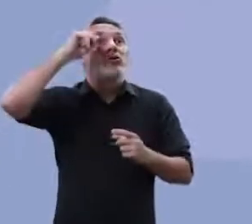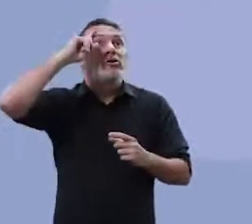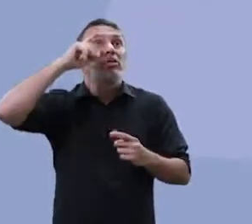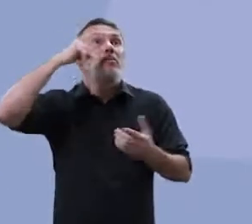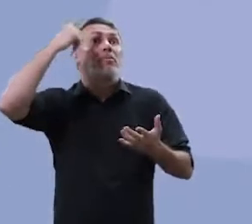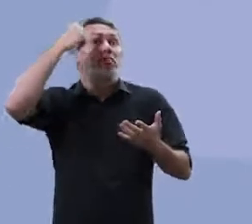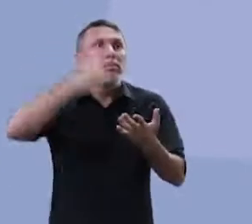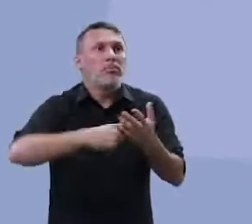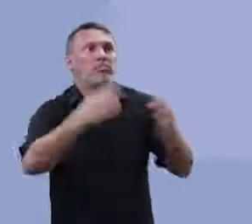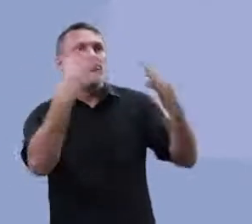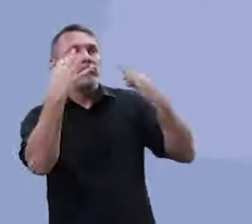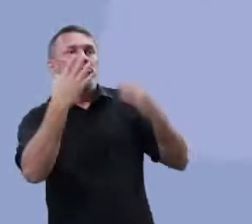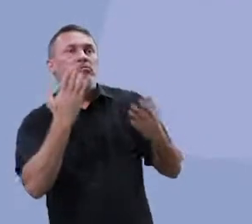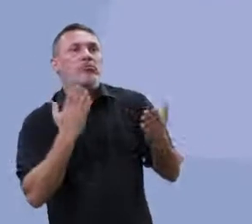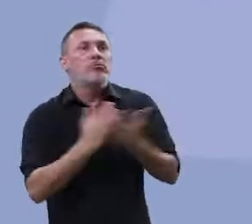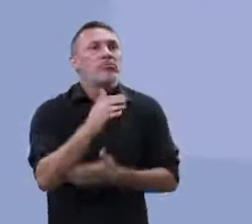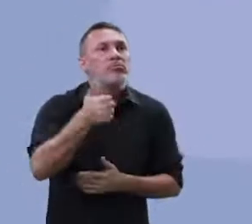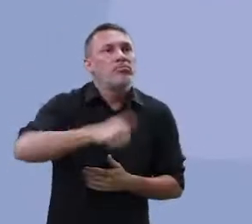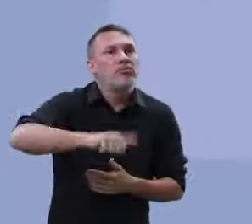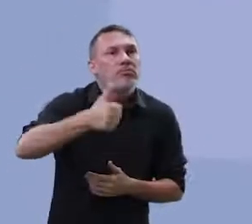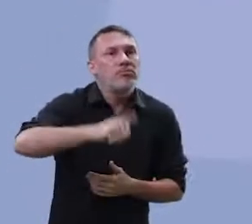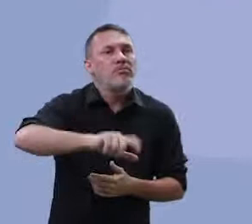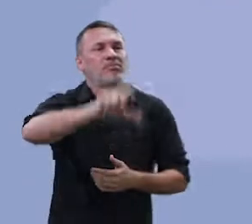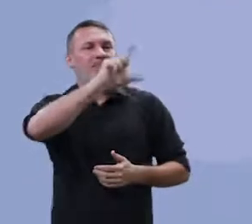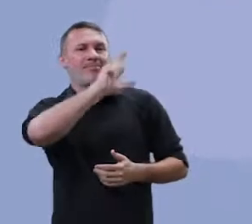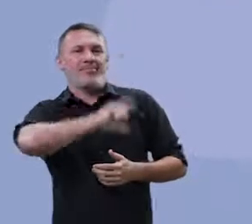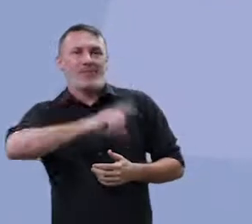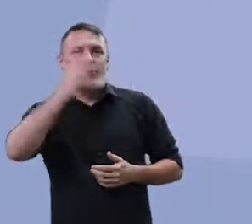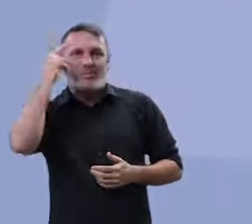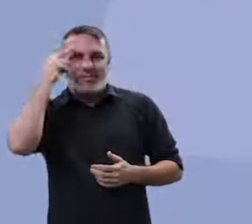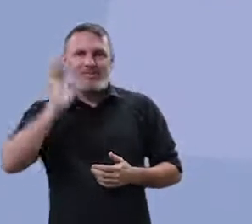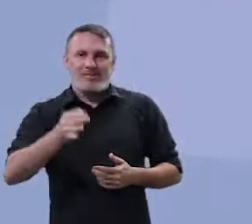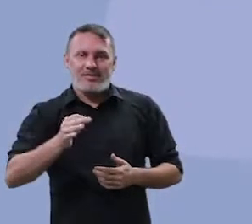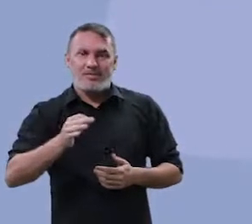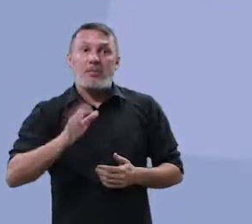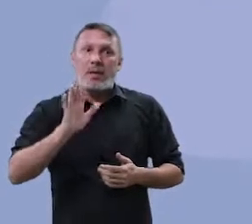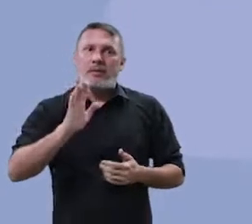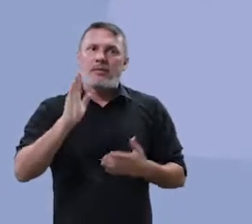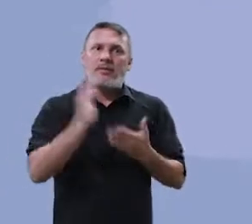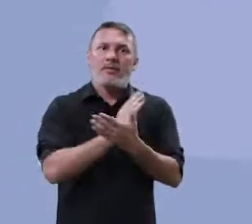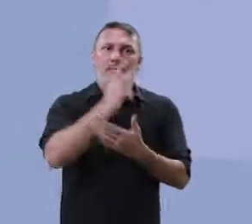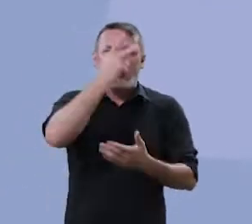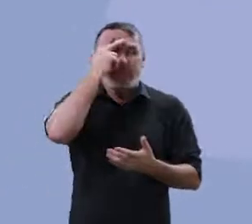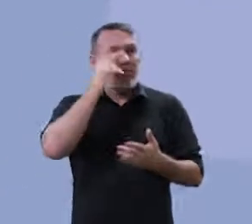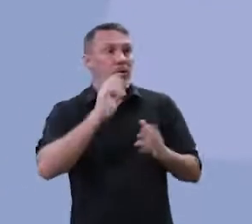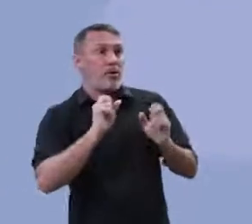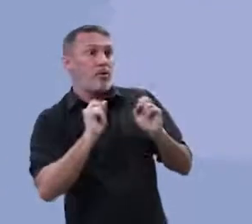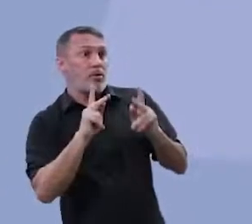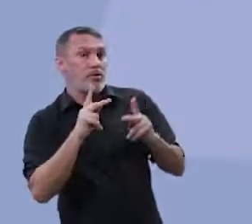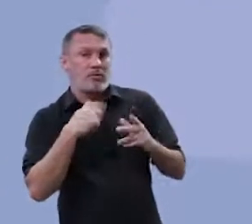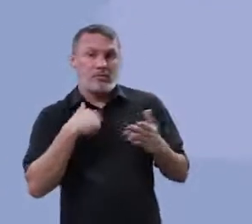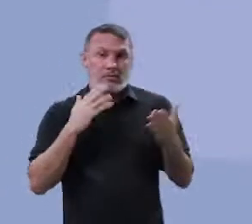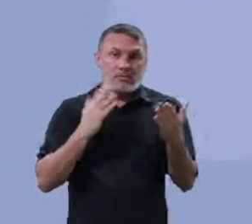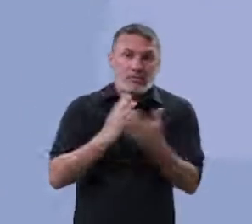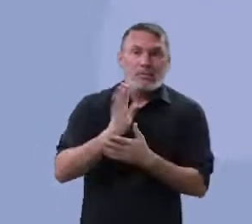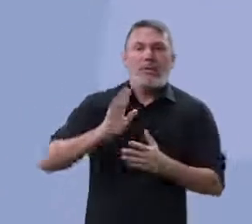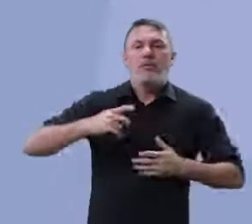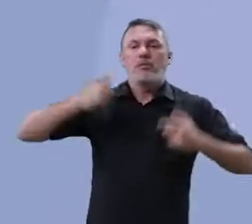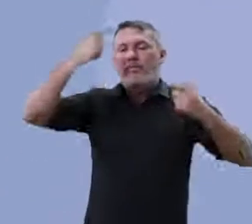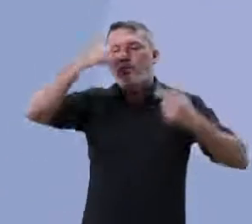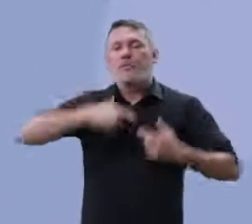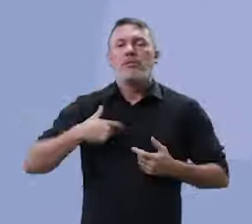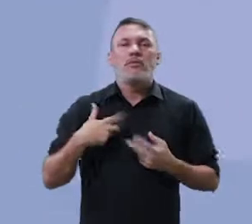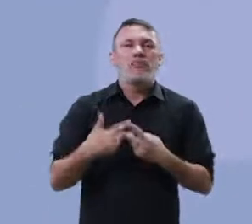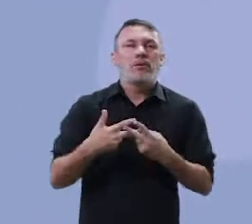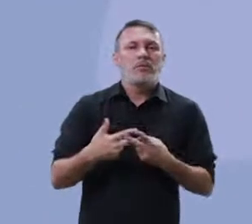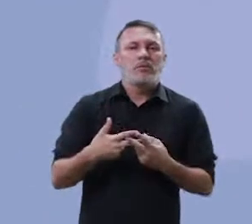prova e está apto para dirigir. Mas o problema ocorre. Esse condutor sai dali e não